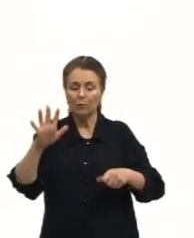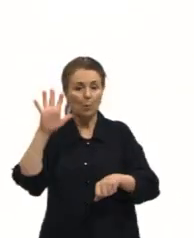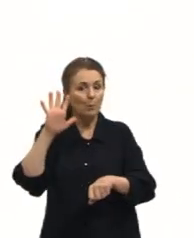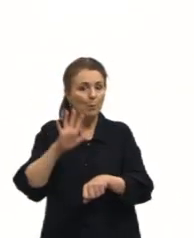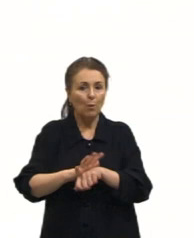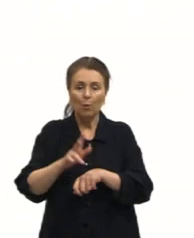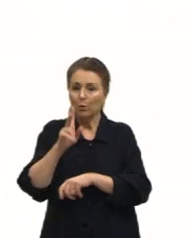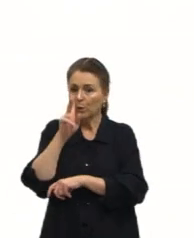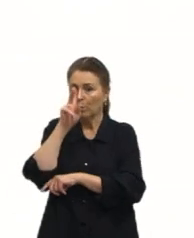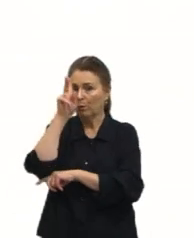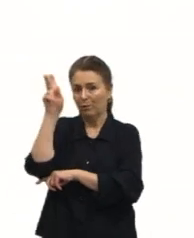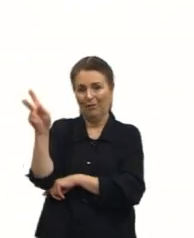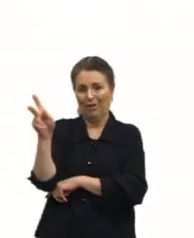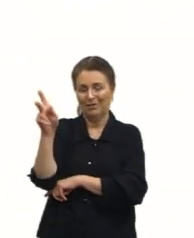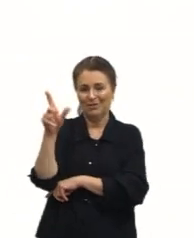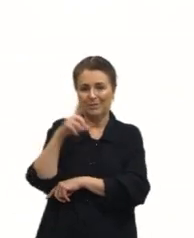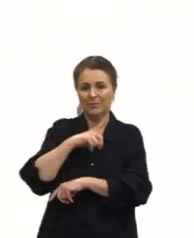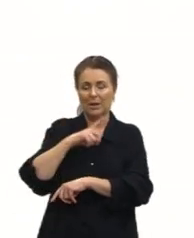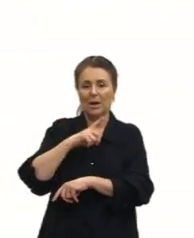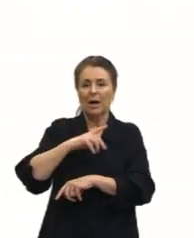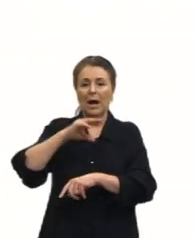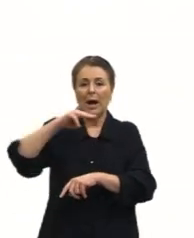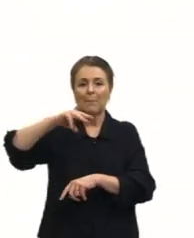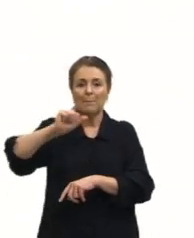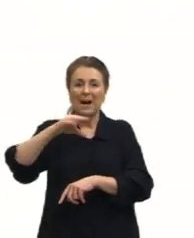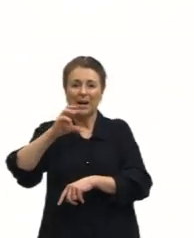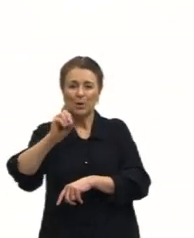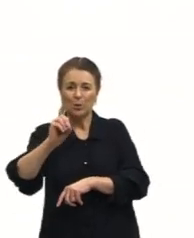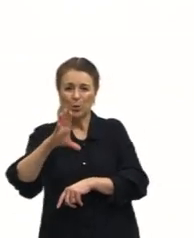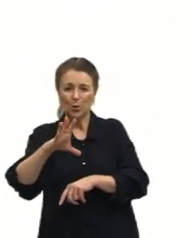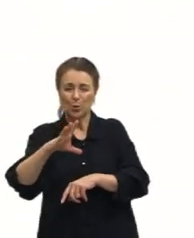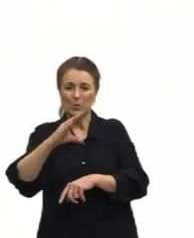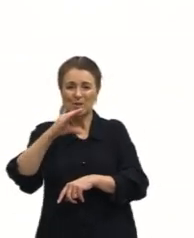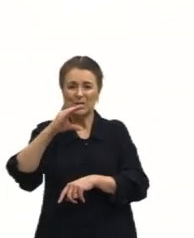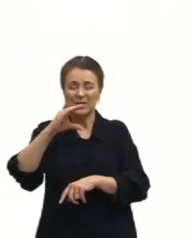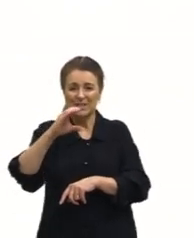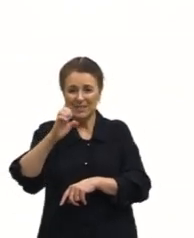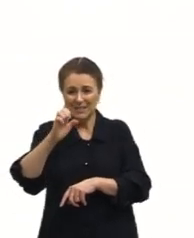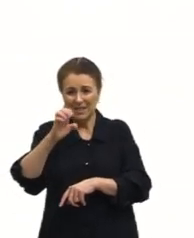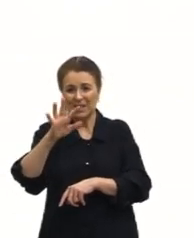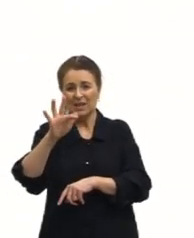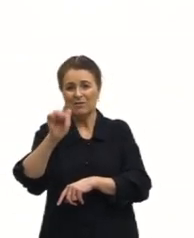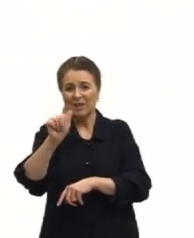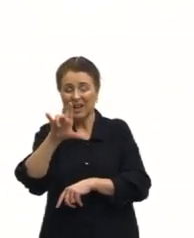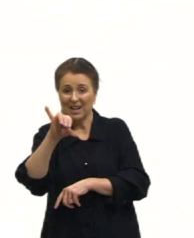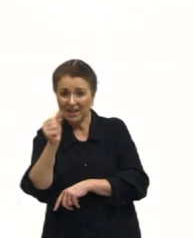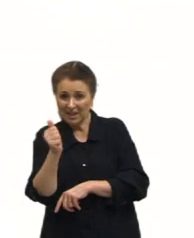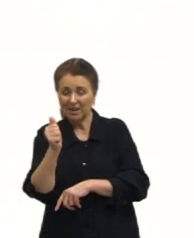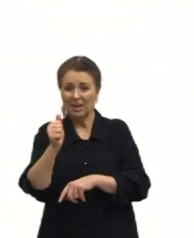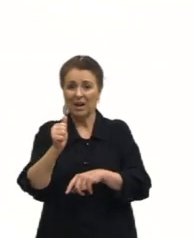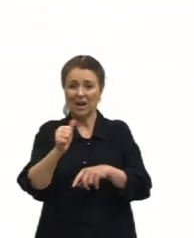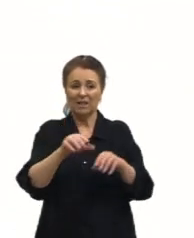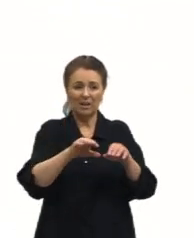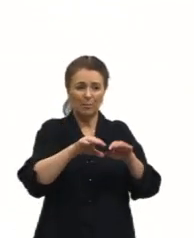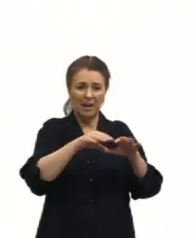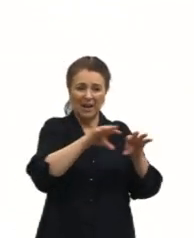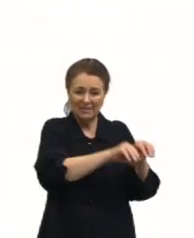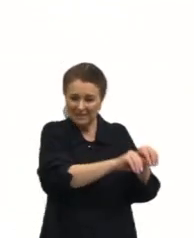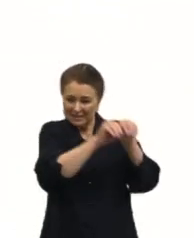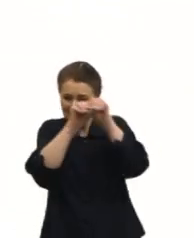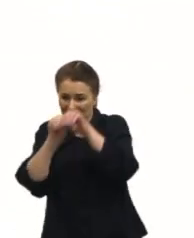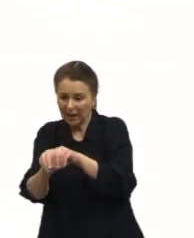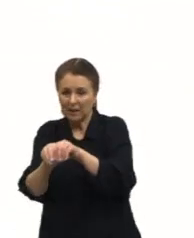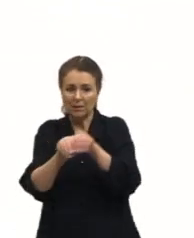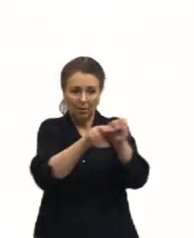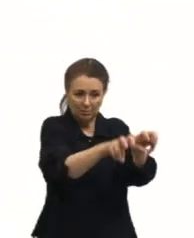com essa questão macrocefalia e o êxodo rural nós vimos é uma questão que muitas vezes aparece de forma